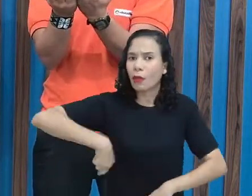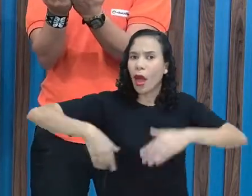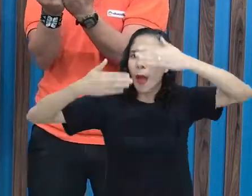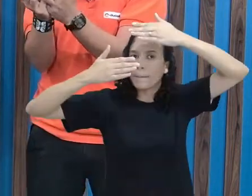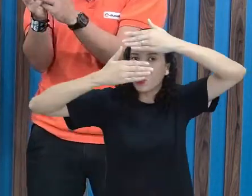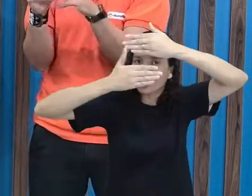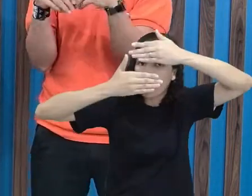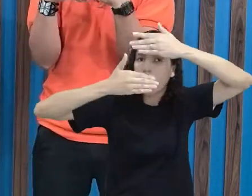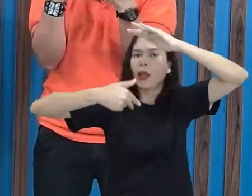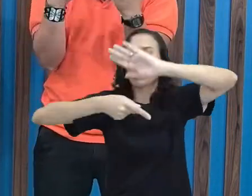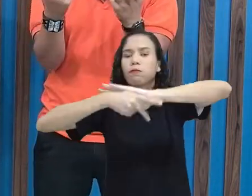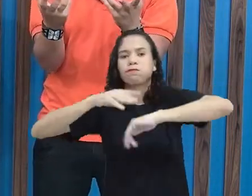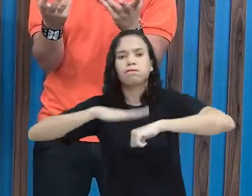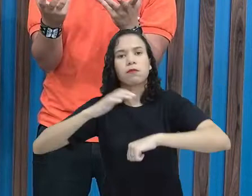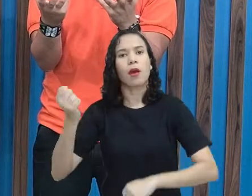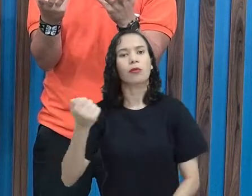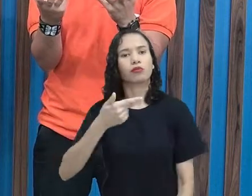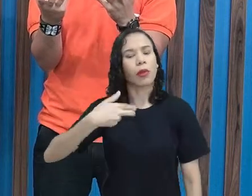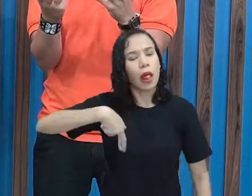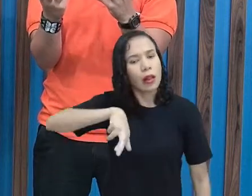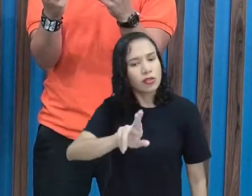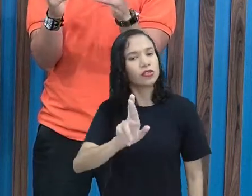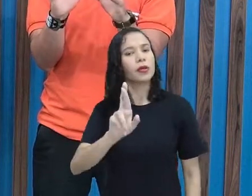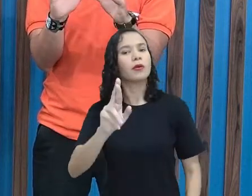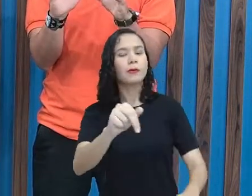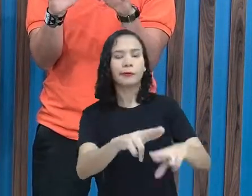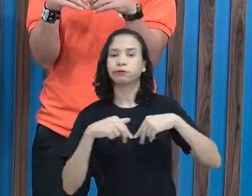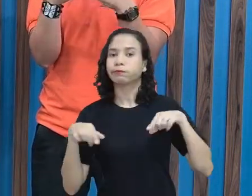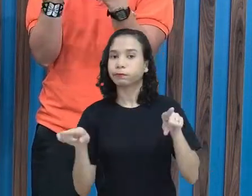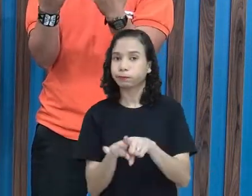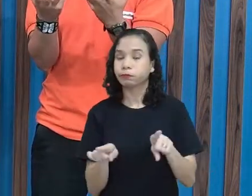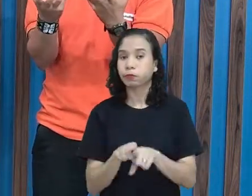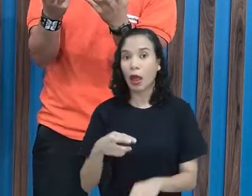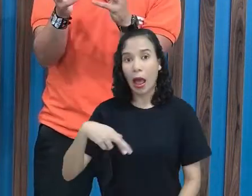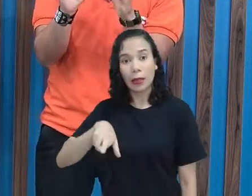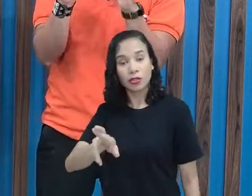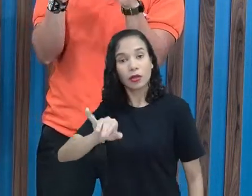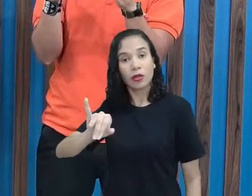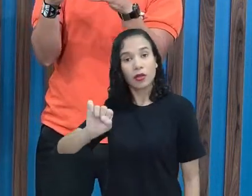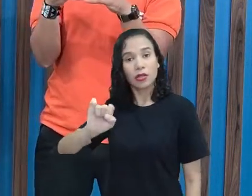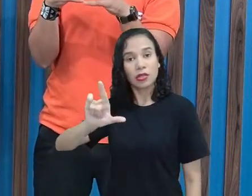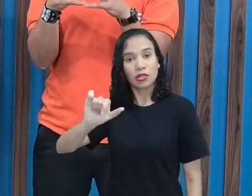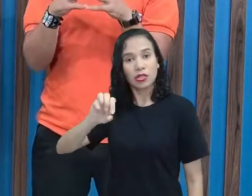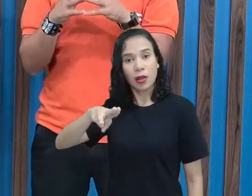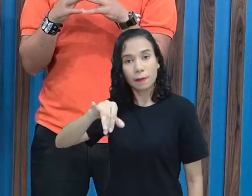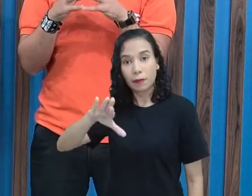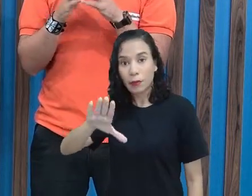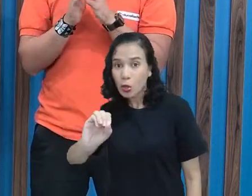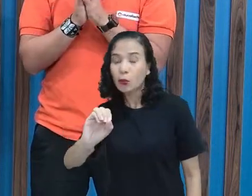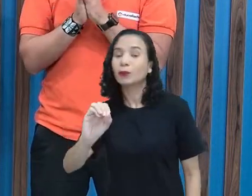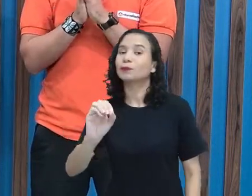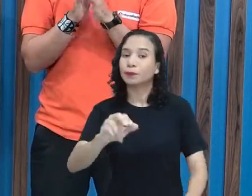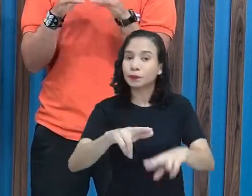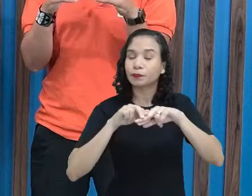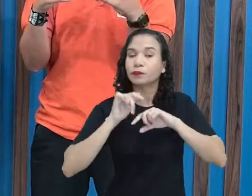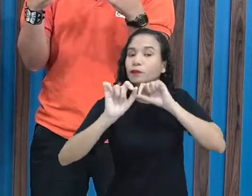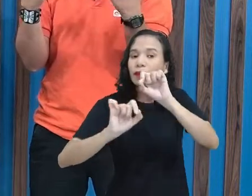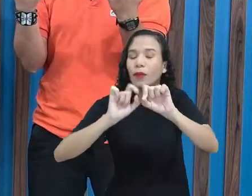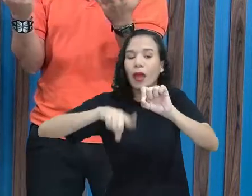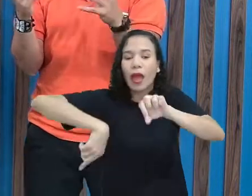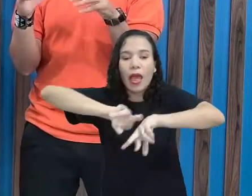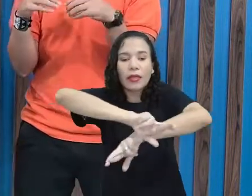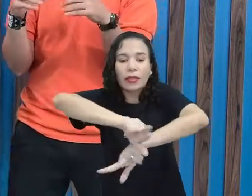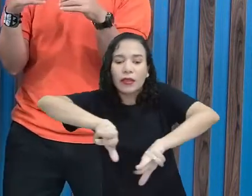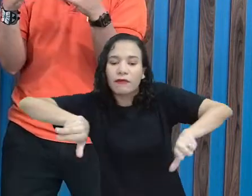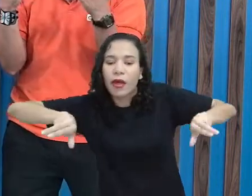uma civilização além de uma religião, tá? Então, a religião islâmica, né? Então, essa diferença